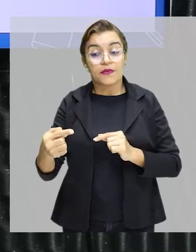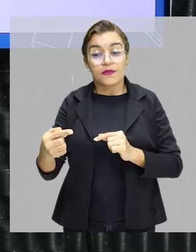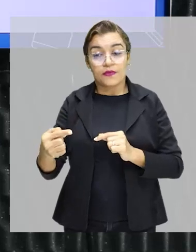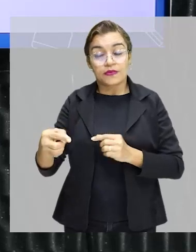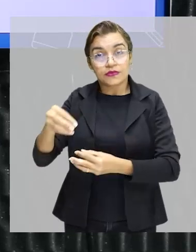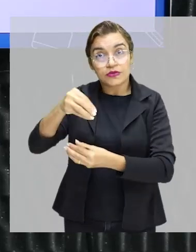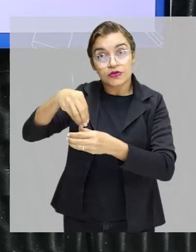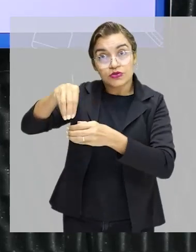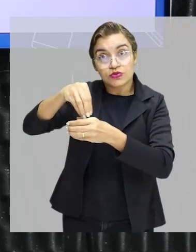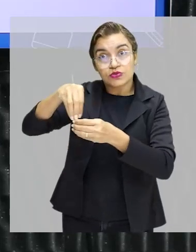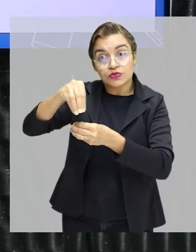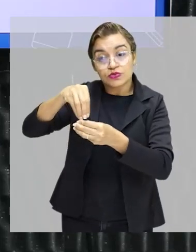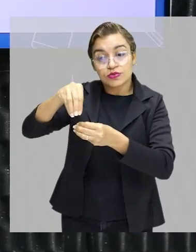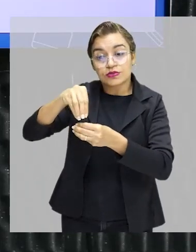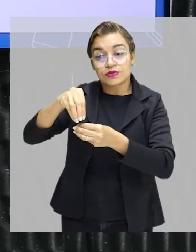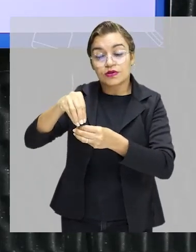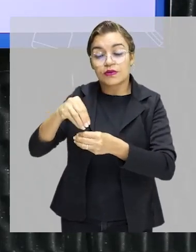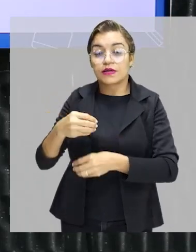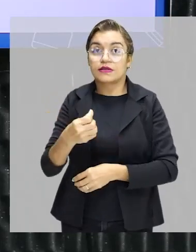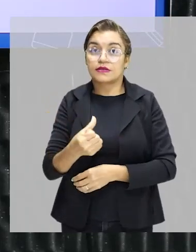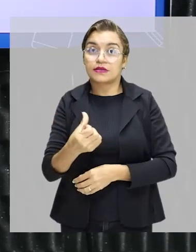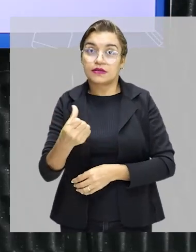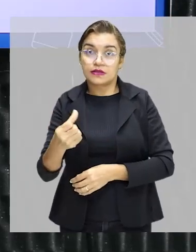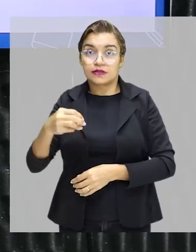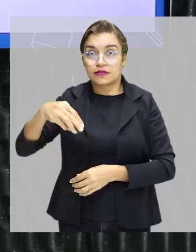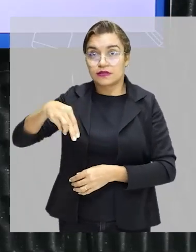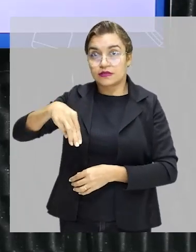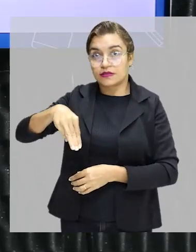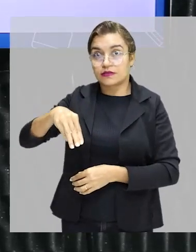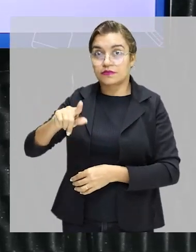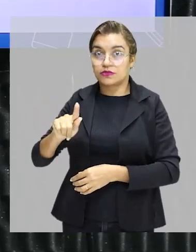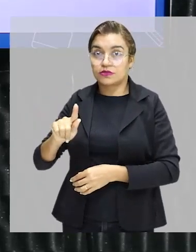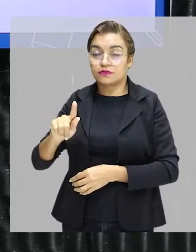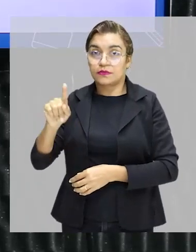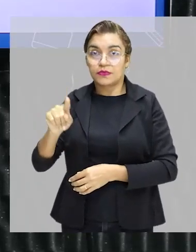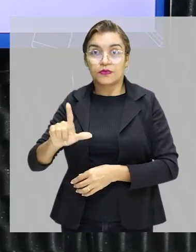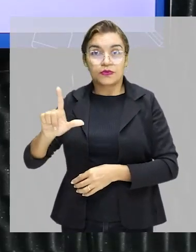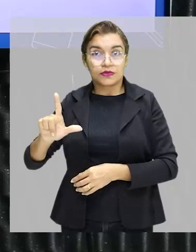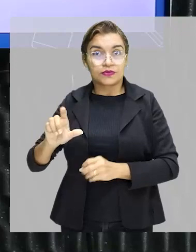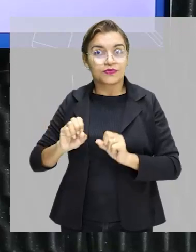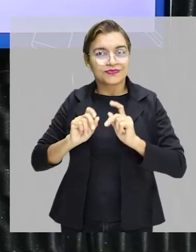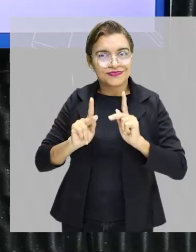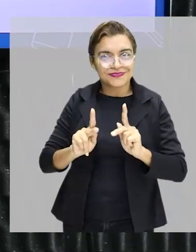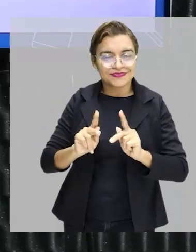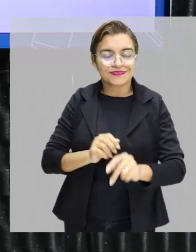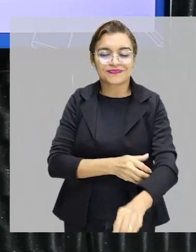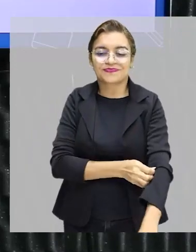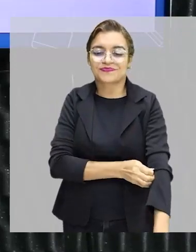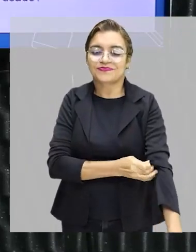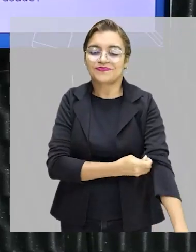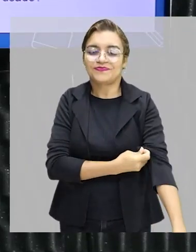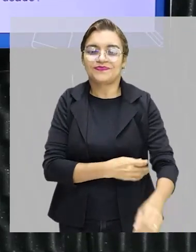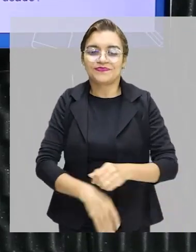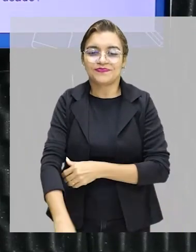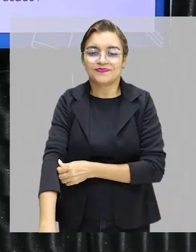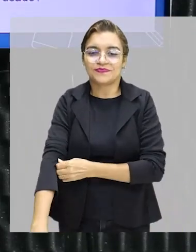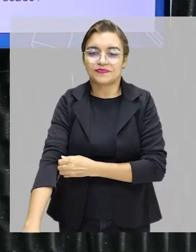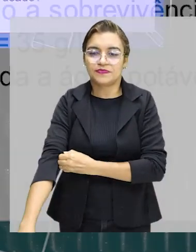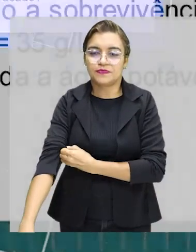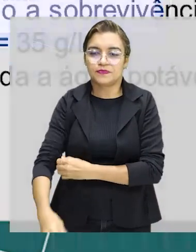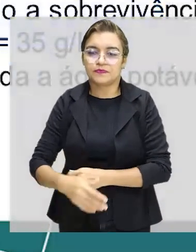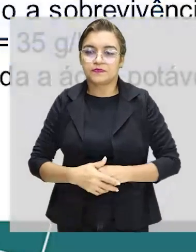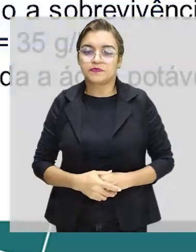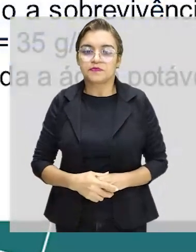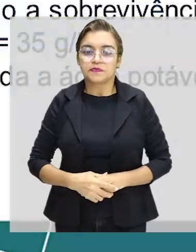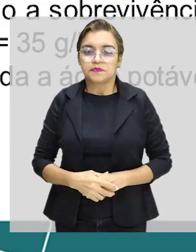nova concentração passa a ser de 66 miligramas por litro. Show, né? Vamos, turminha, para mais